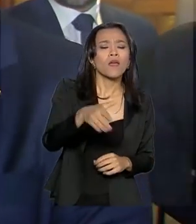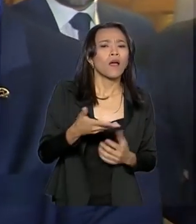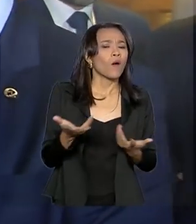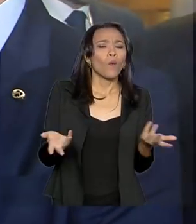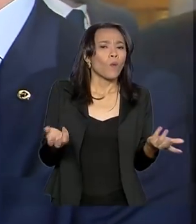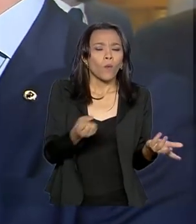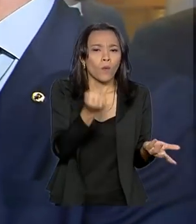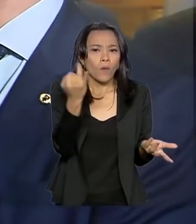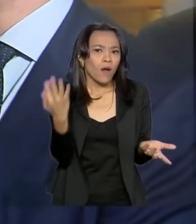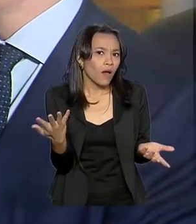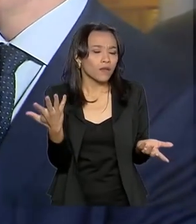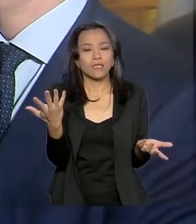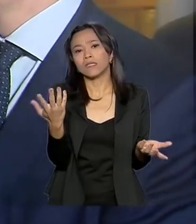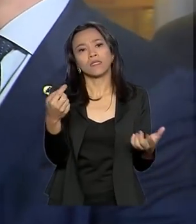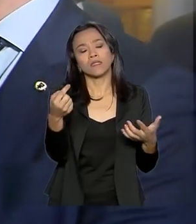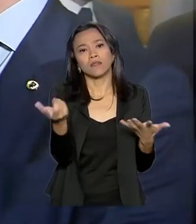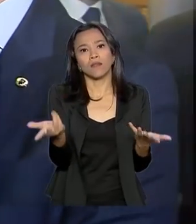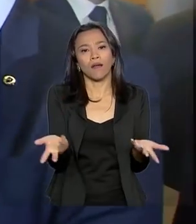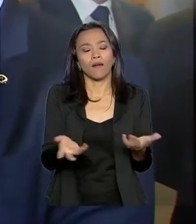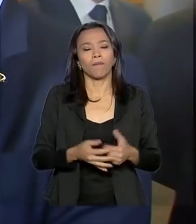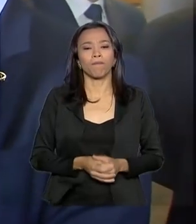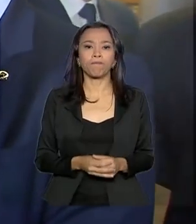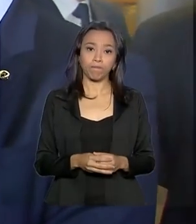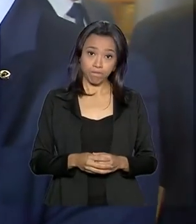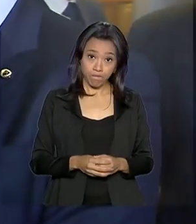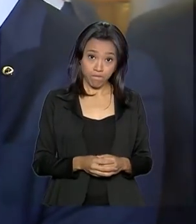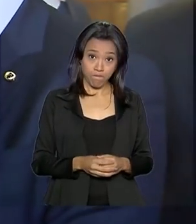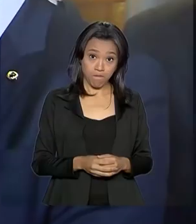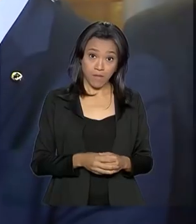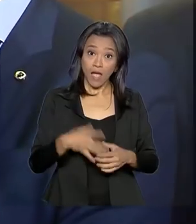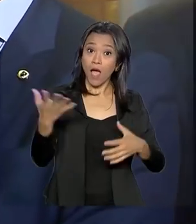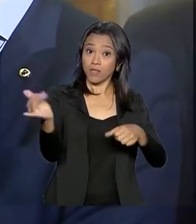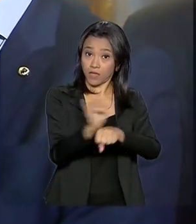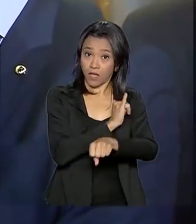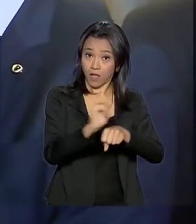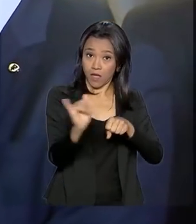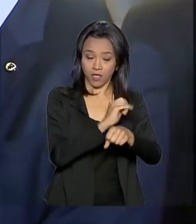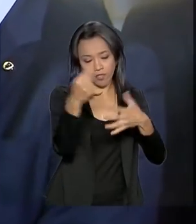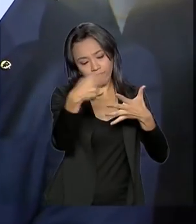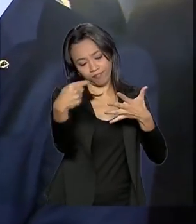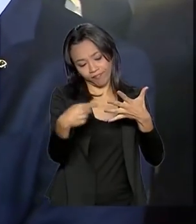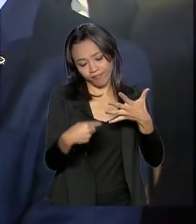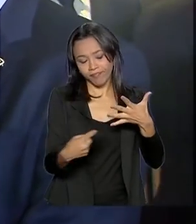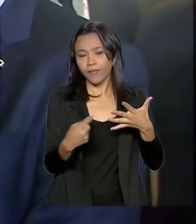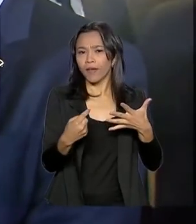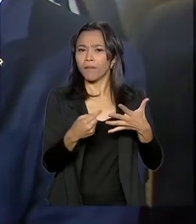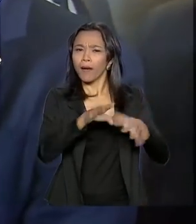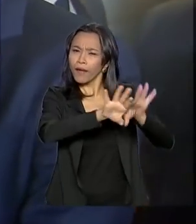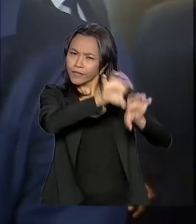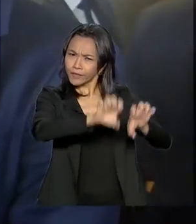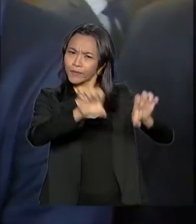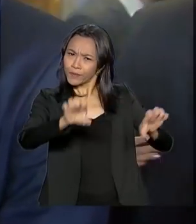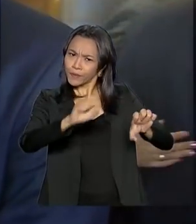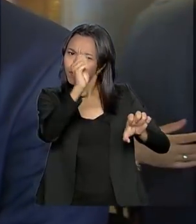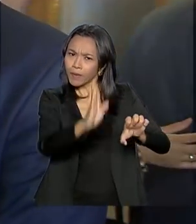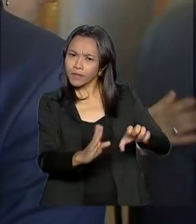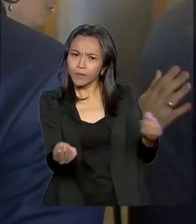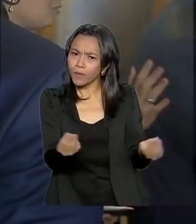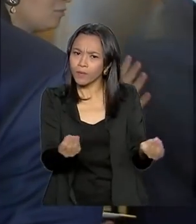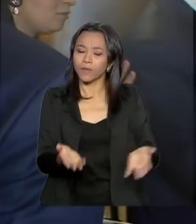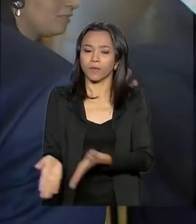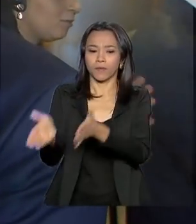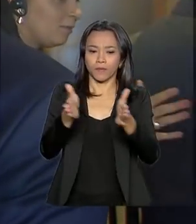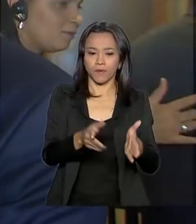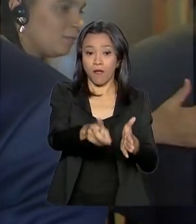Quais serão os novos, as novas medidas para a infraestrutura brasileira? Bom, a gente vai